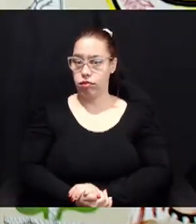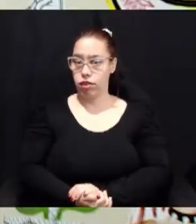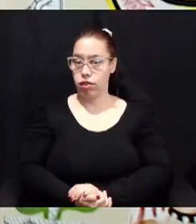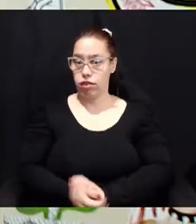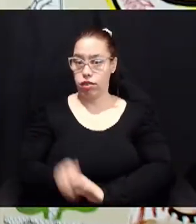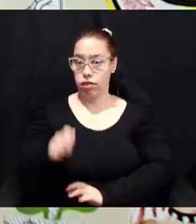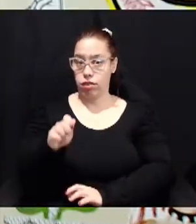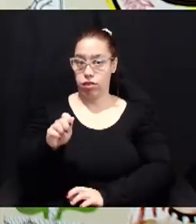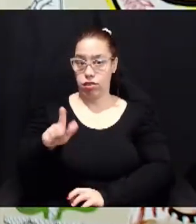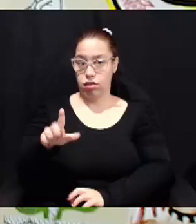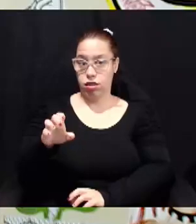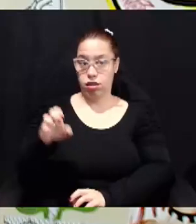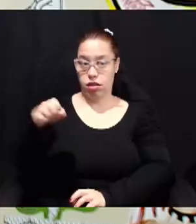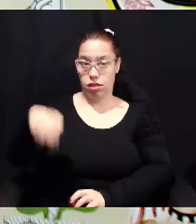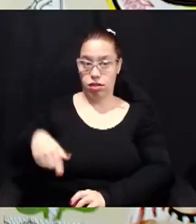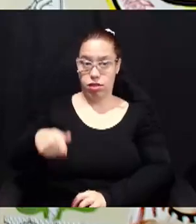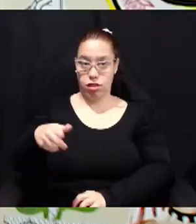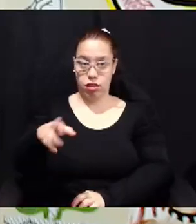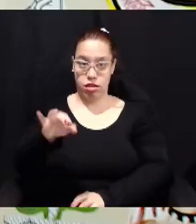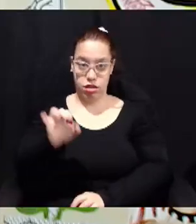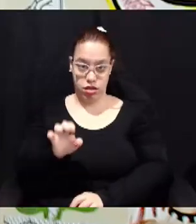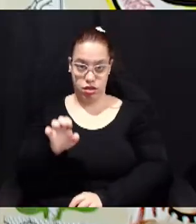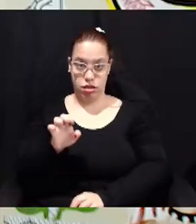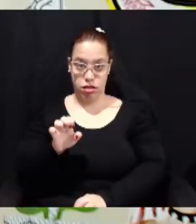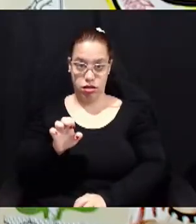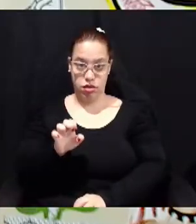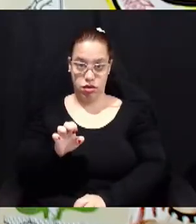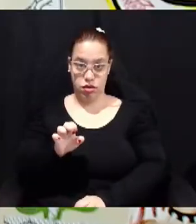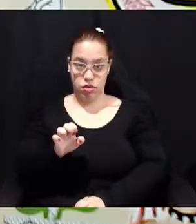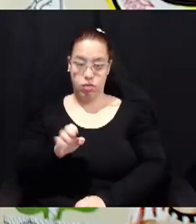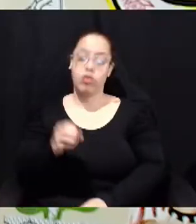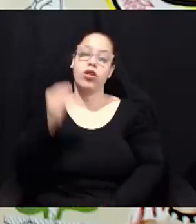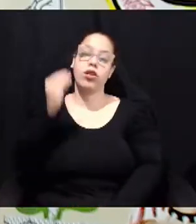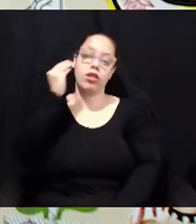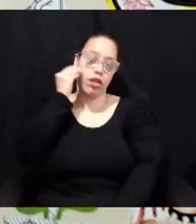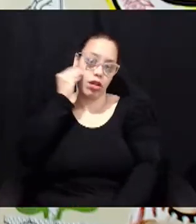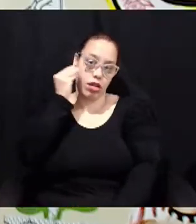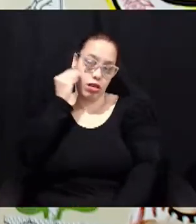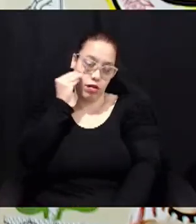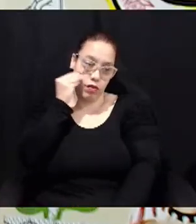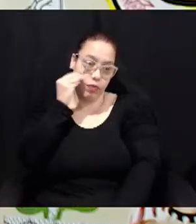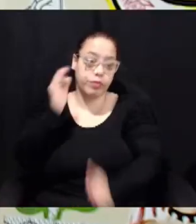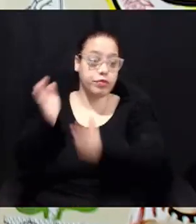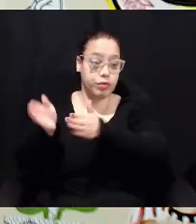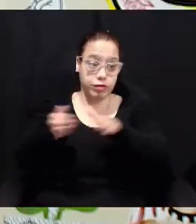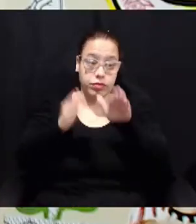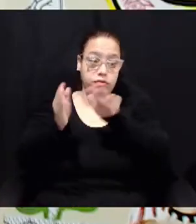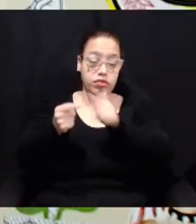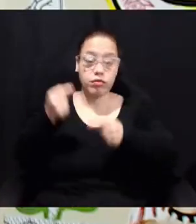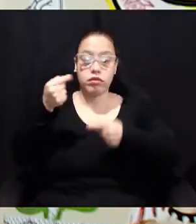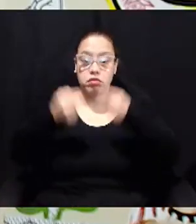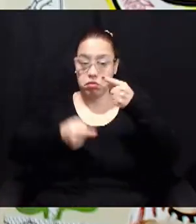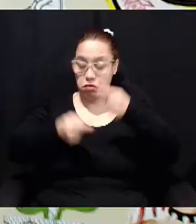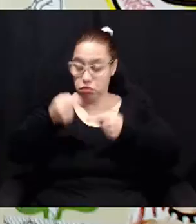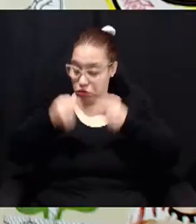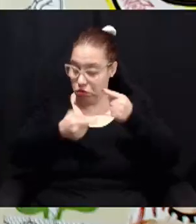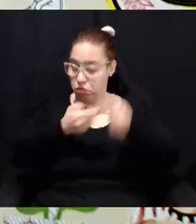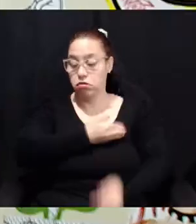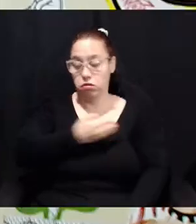com esse intuito de tentar, de alguma forma, promover debate público mesmo, de